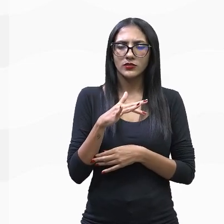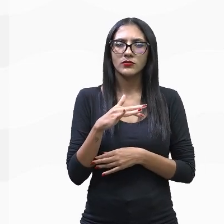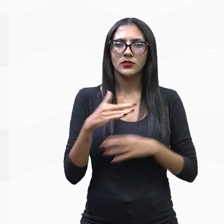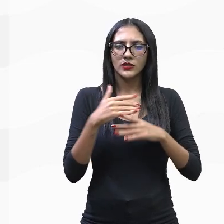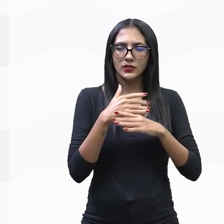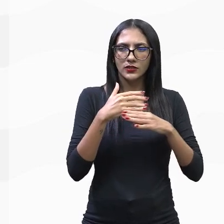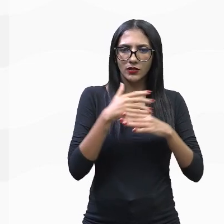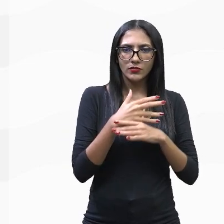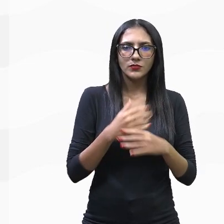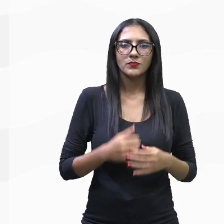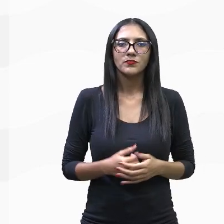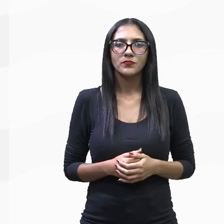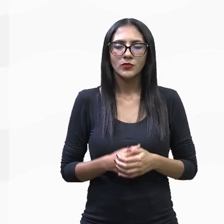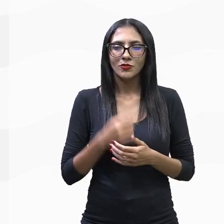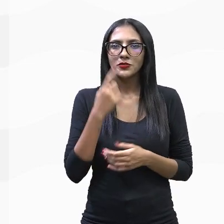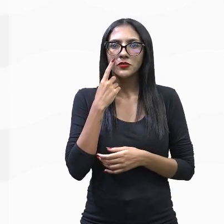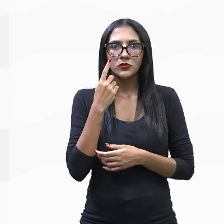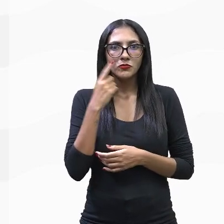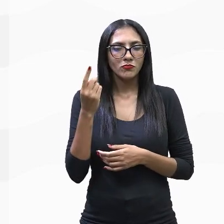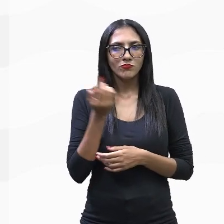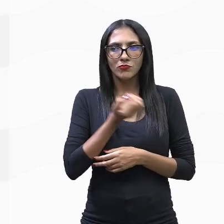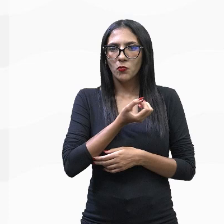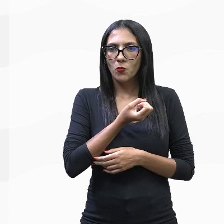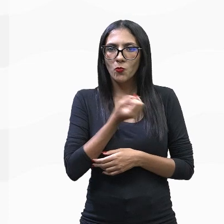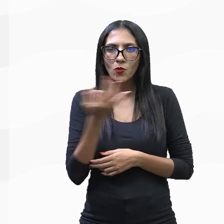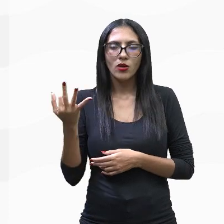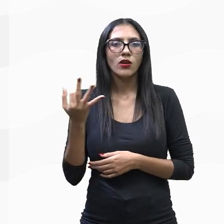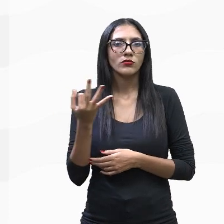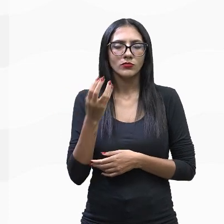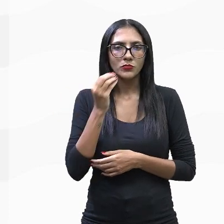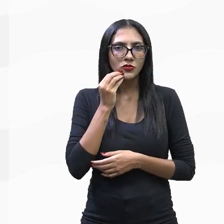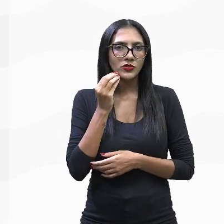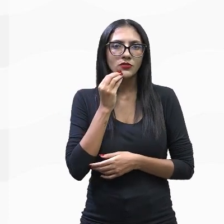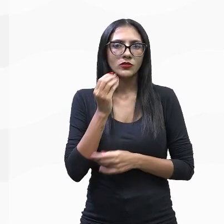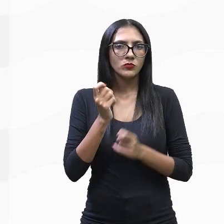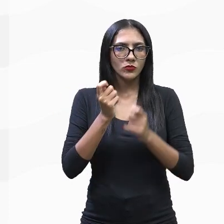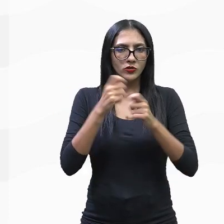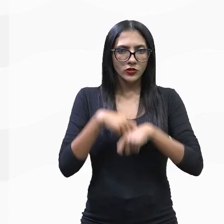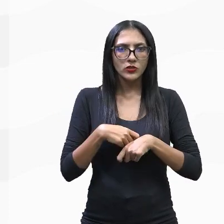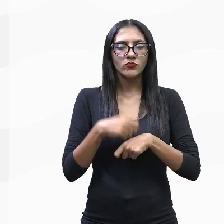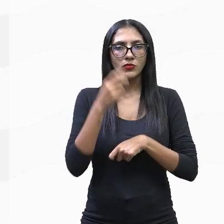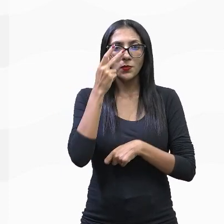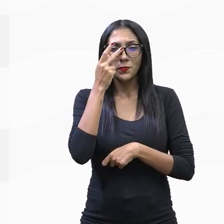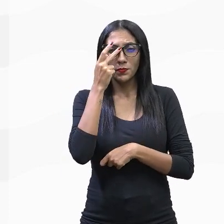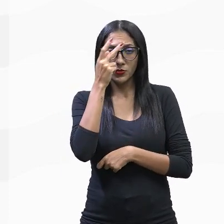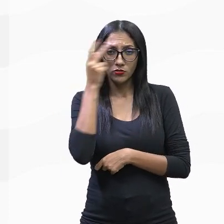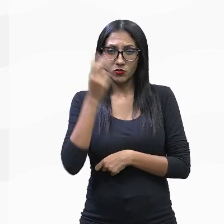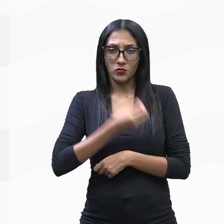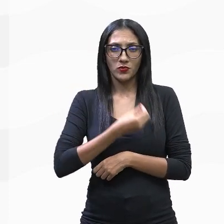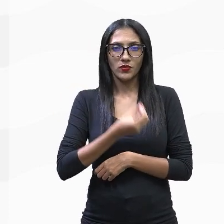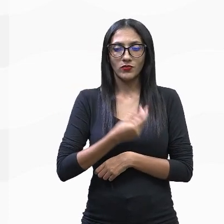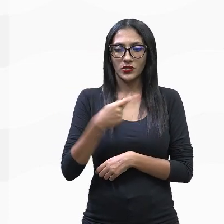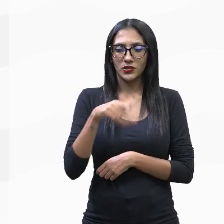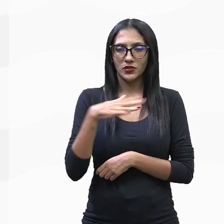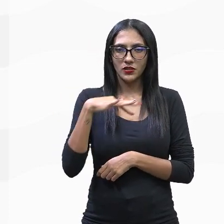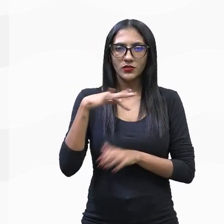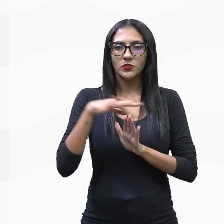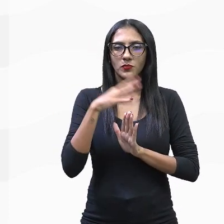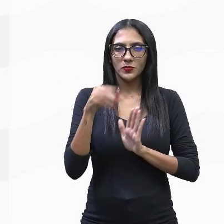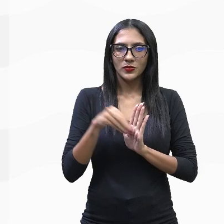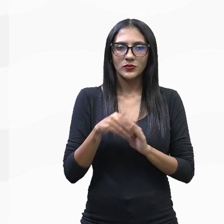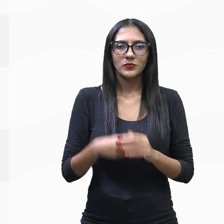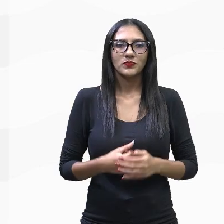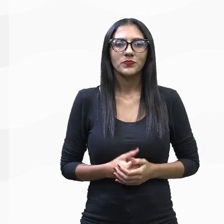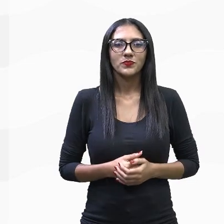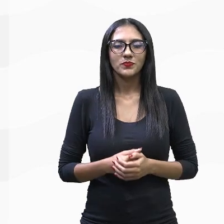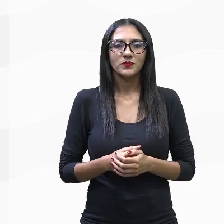trabalha em quê? Vocês viram quantas ocupações diferentes existem para as pessoas que vivem na Amazônia, né? E ainda tem, pessoal,